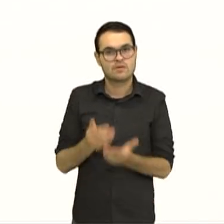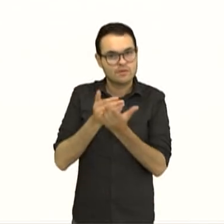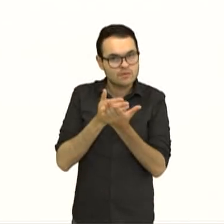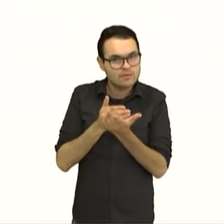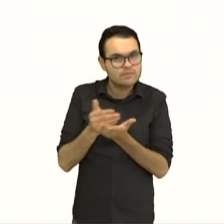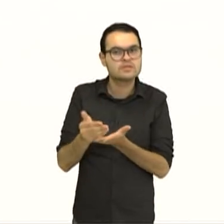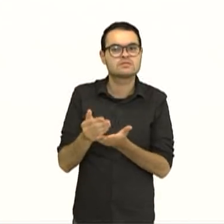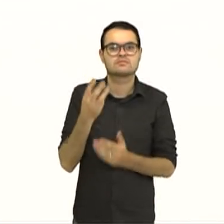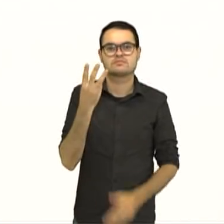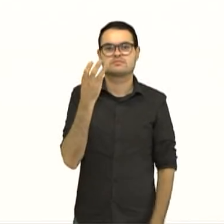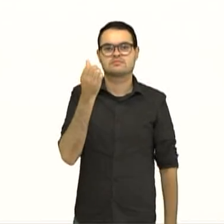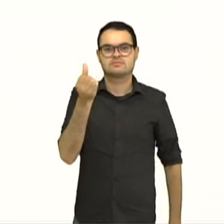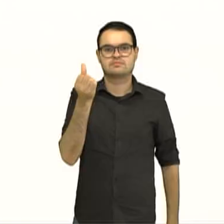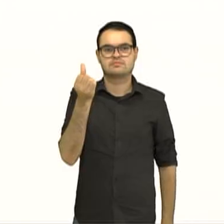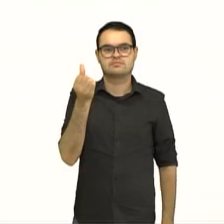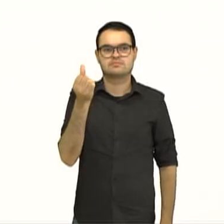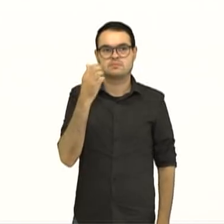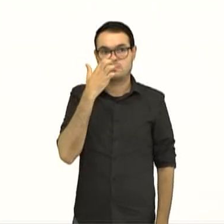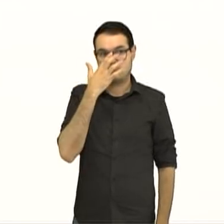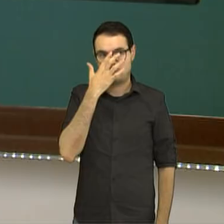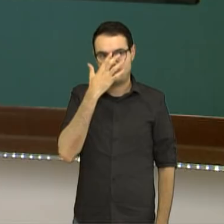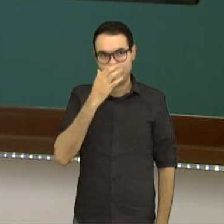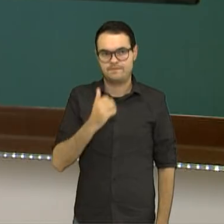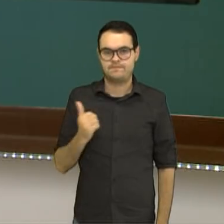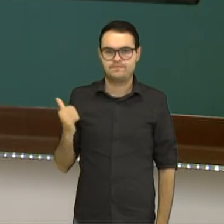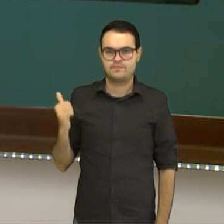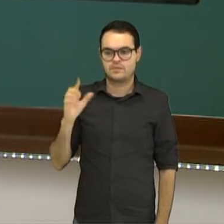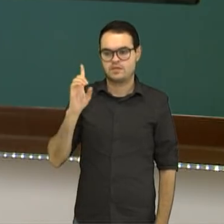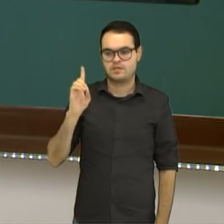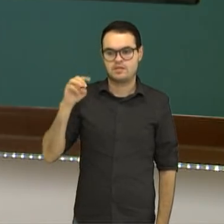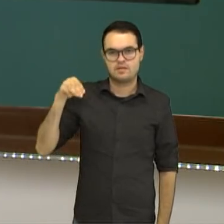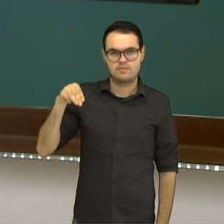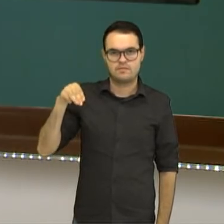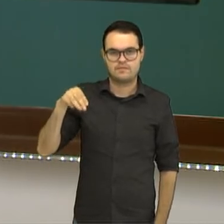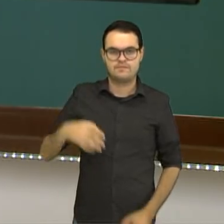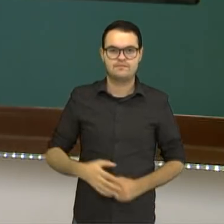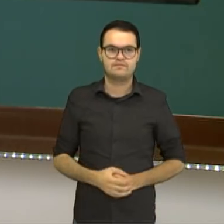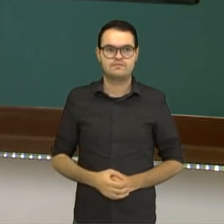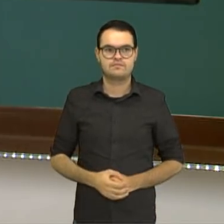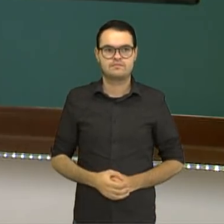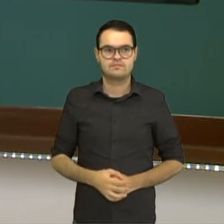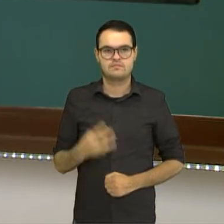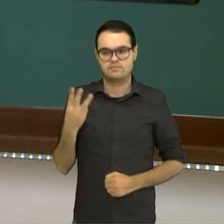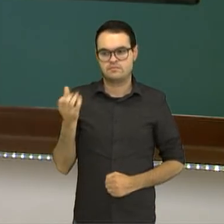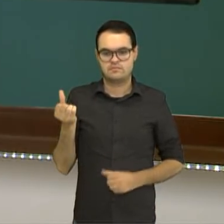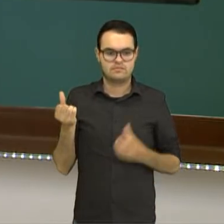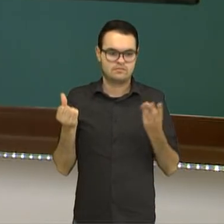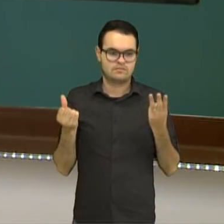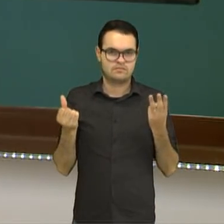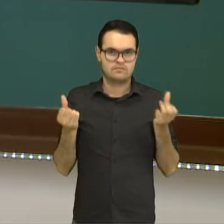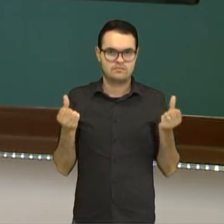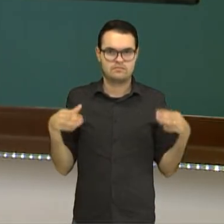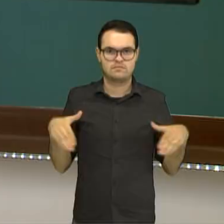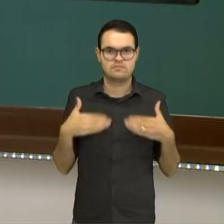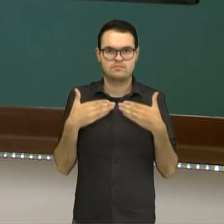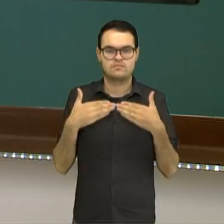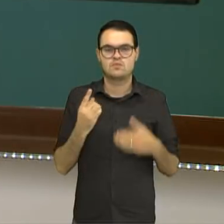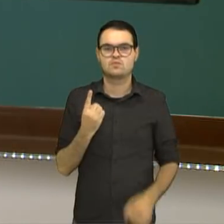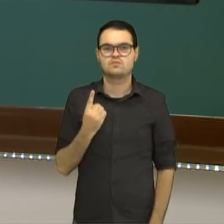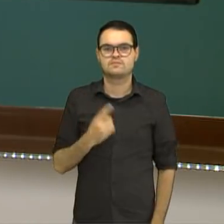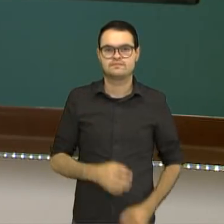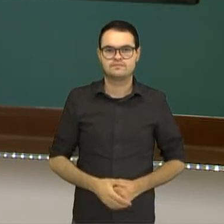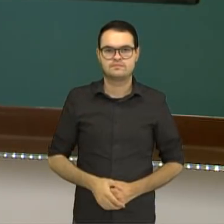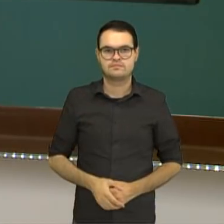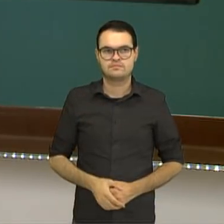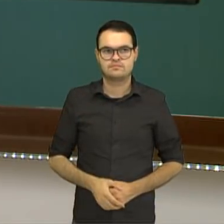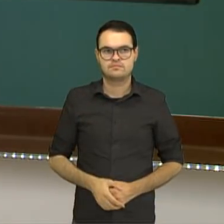pelo 36. E o 36 está em qual casa? Na dezena de milhar. 36 dividido por 36 dá 1. Uma vez o